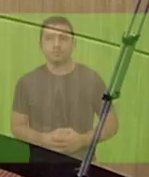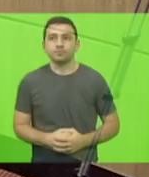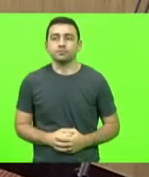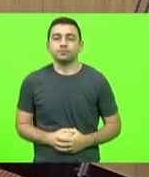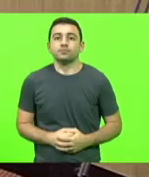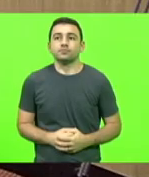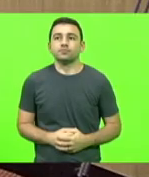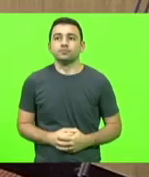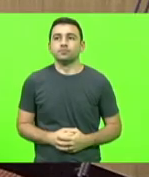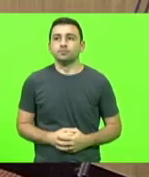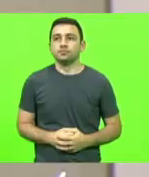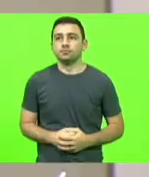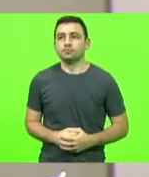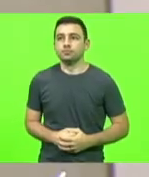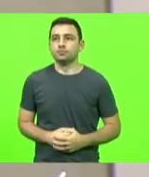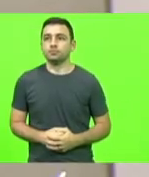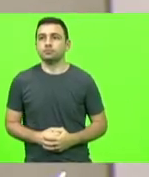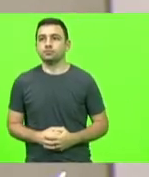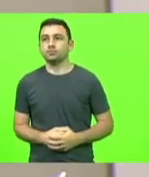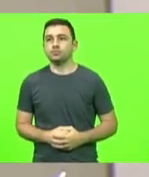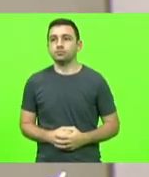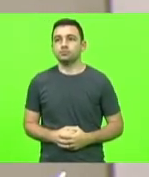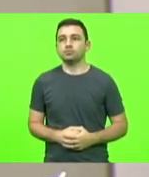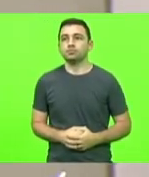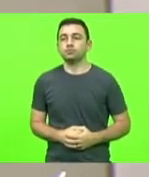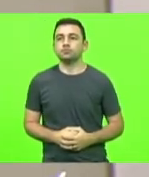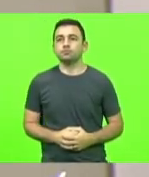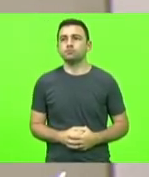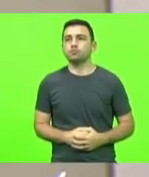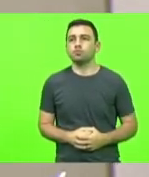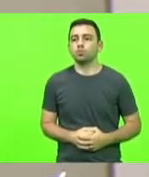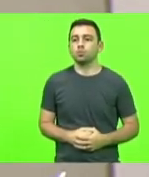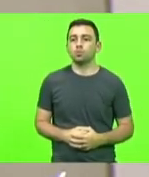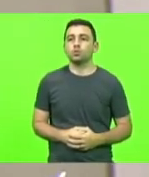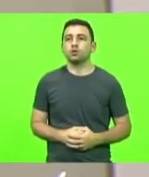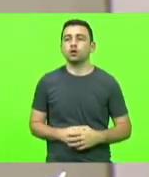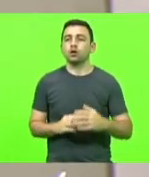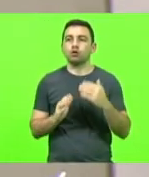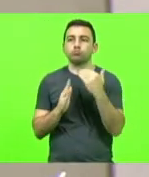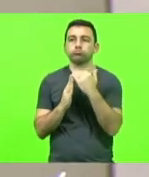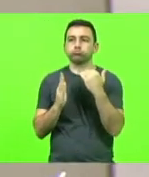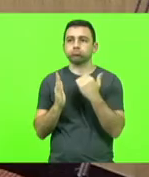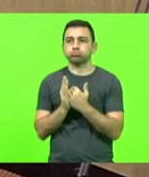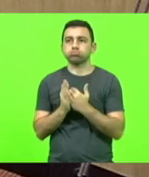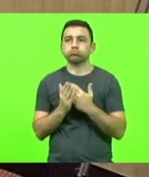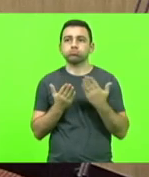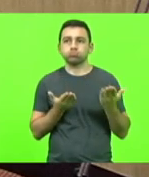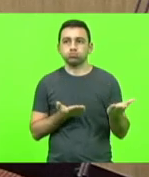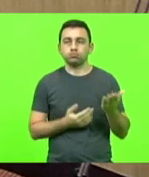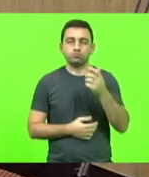Reaberta a sessão, passamos à ordem do dia, mas antes ouço pela ordem, deputado João Amin.